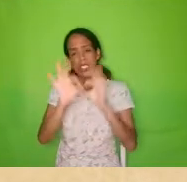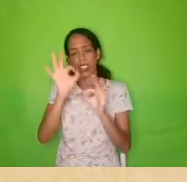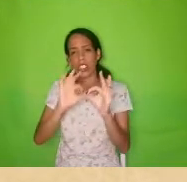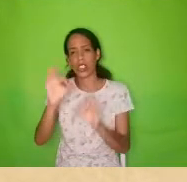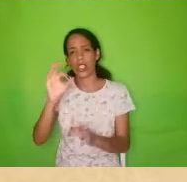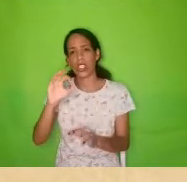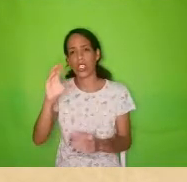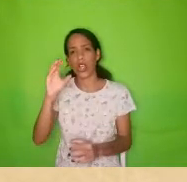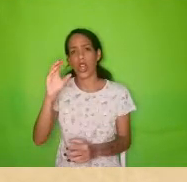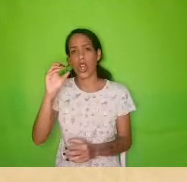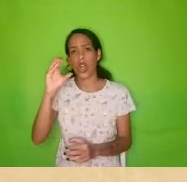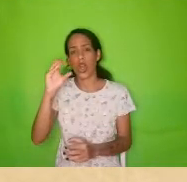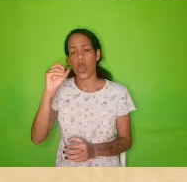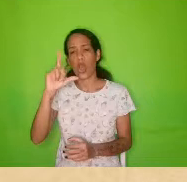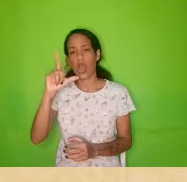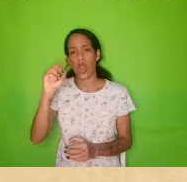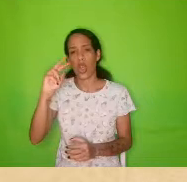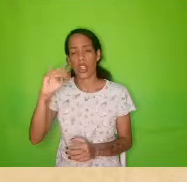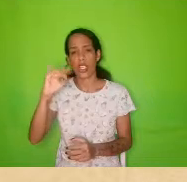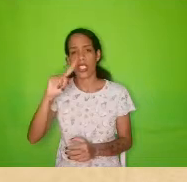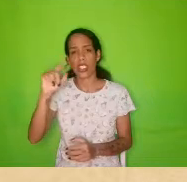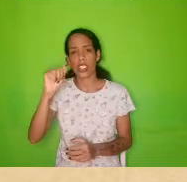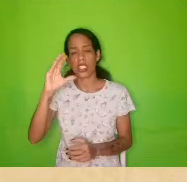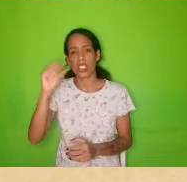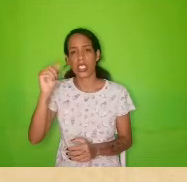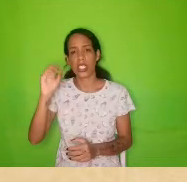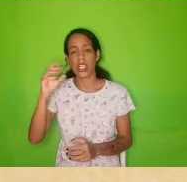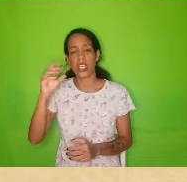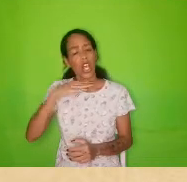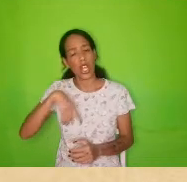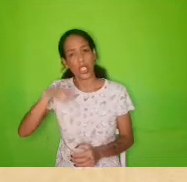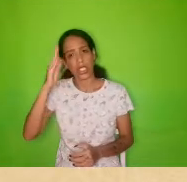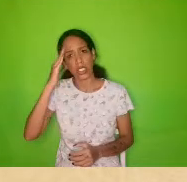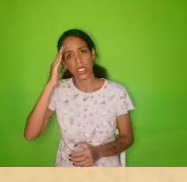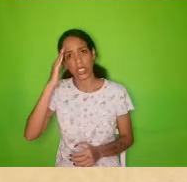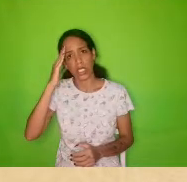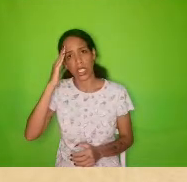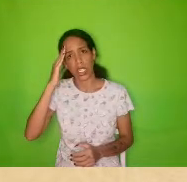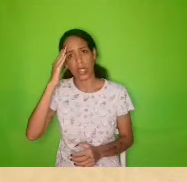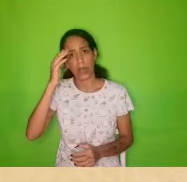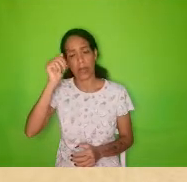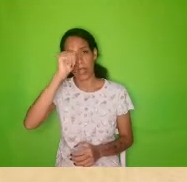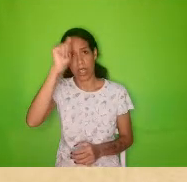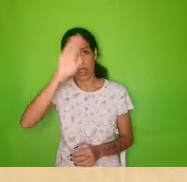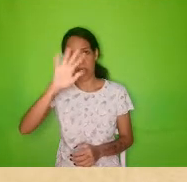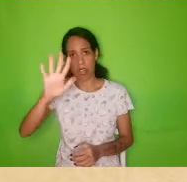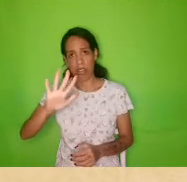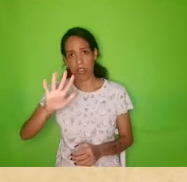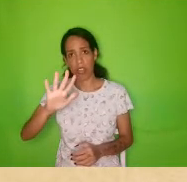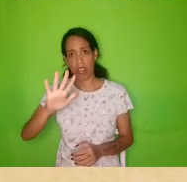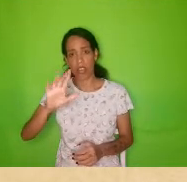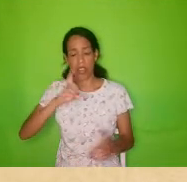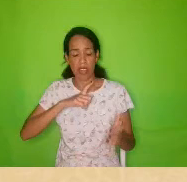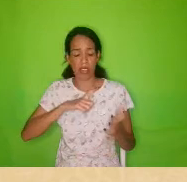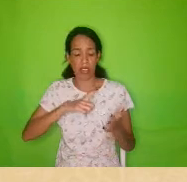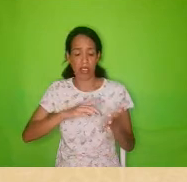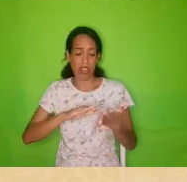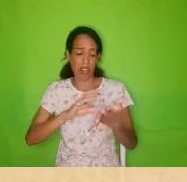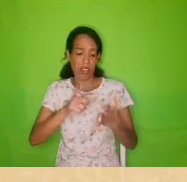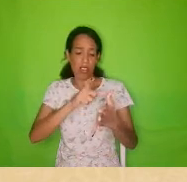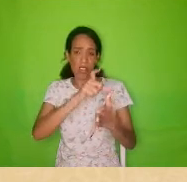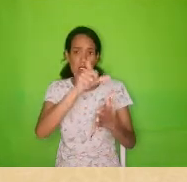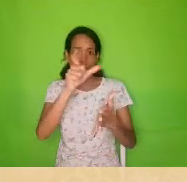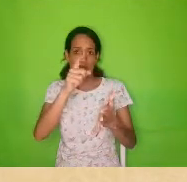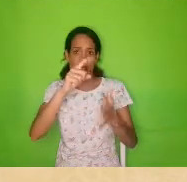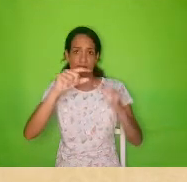E você, a gente sabe bem, o mapa, né, do continente africano, ele é quase, tem algumas coisas quase retilíneas, que